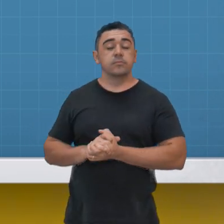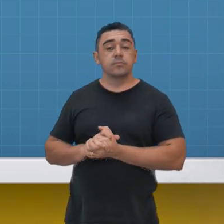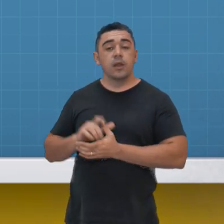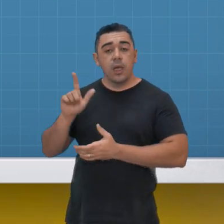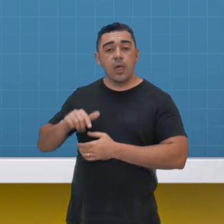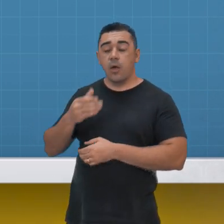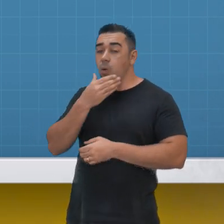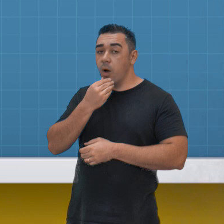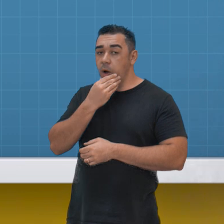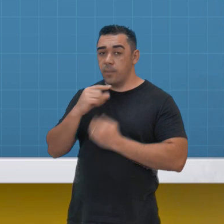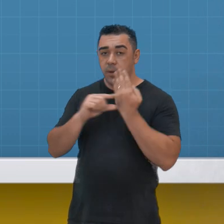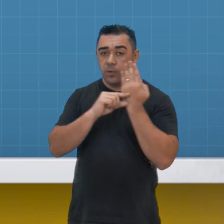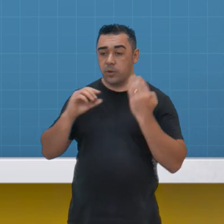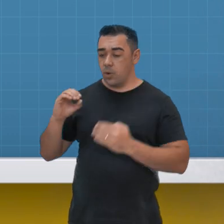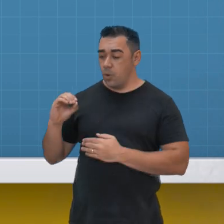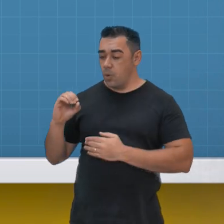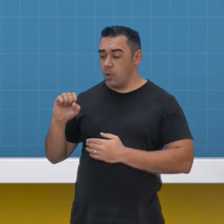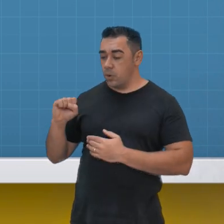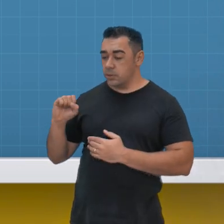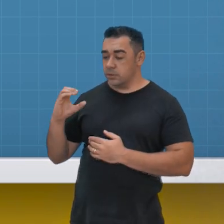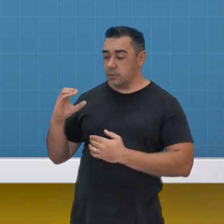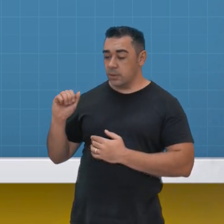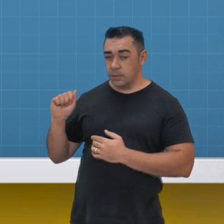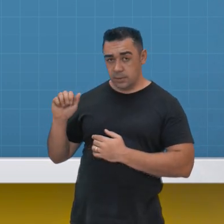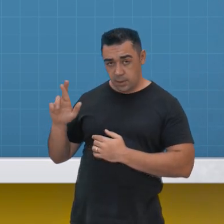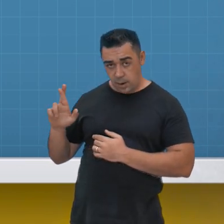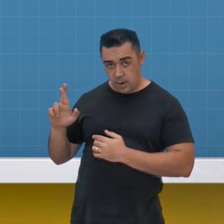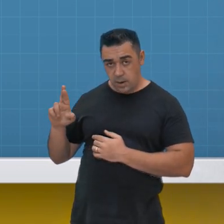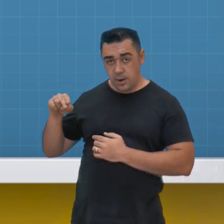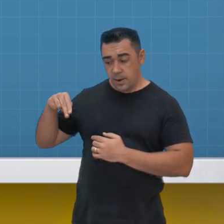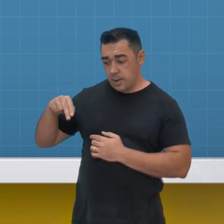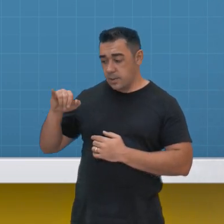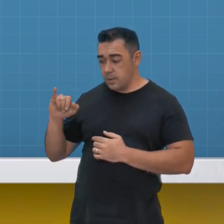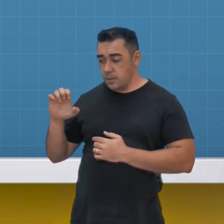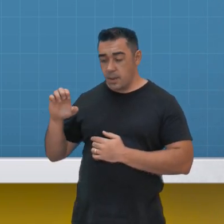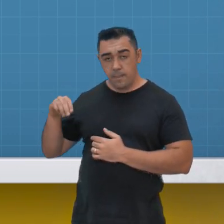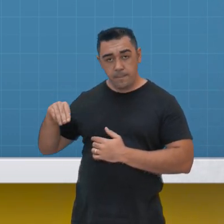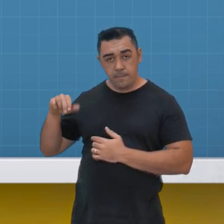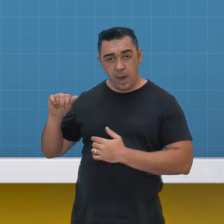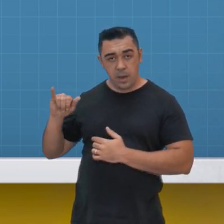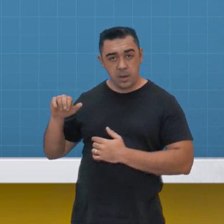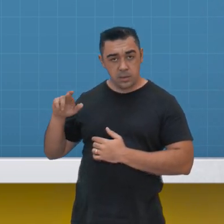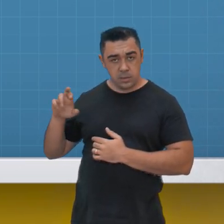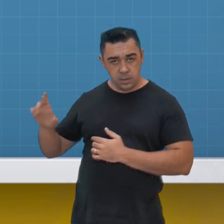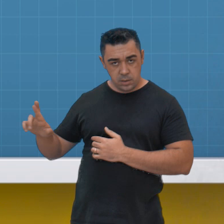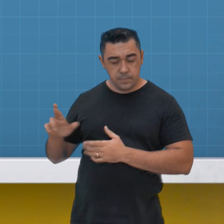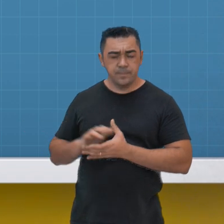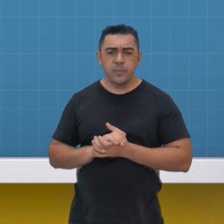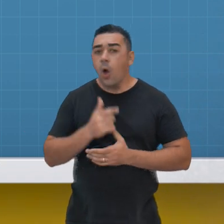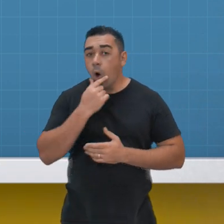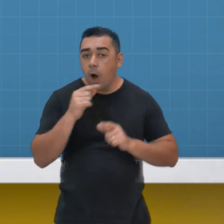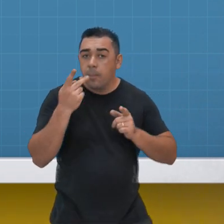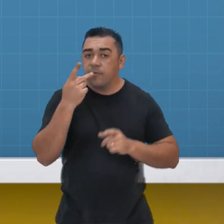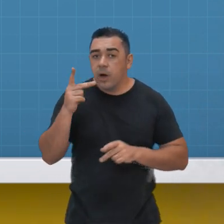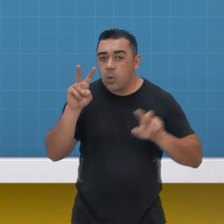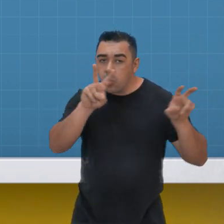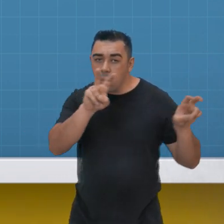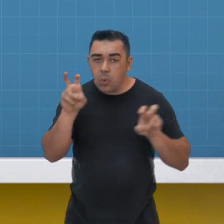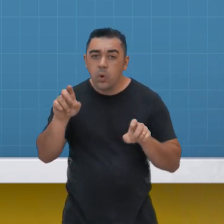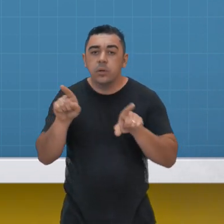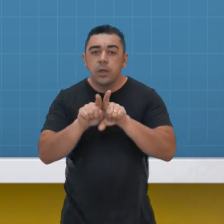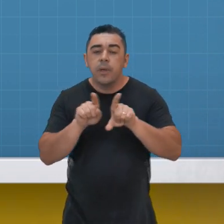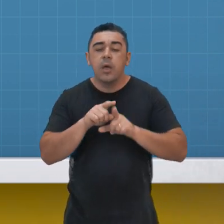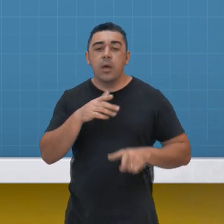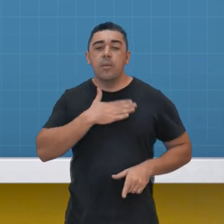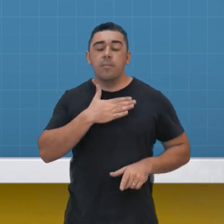Brasília, e foi o Oscar Niemeyer que falou isso, né? E ele disse ainda mais: o trabalho me